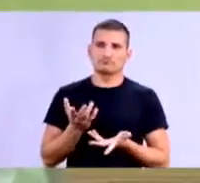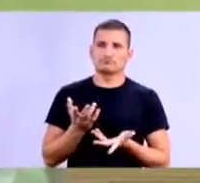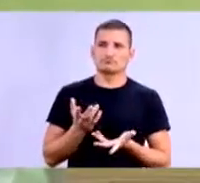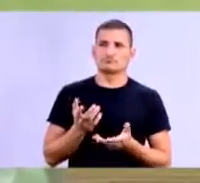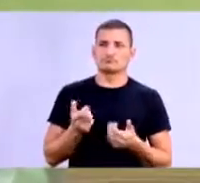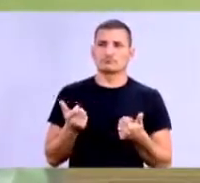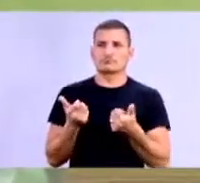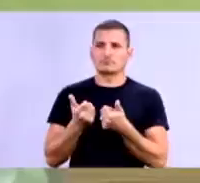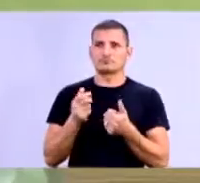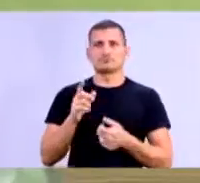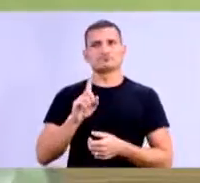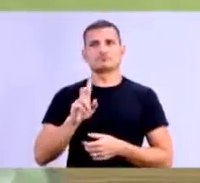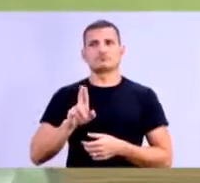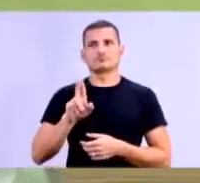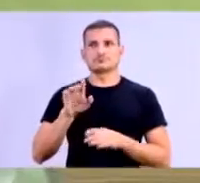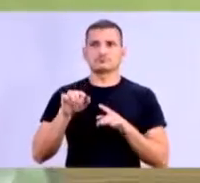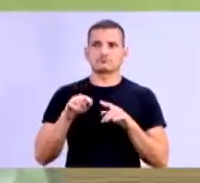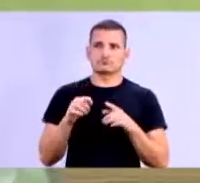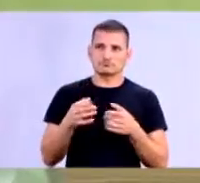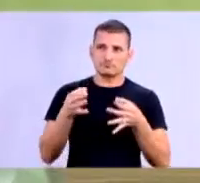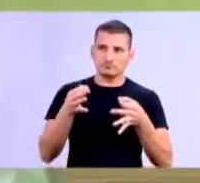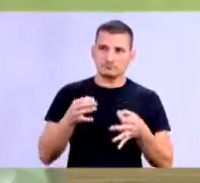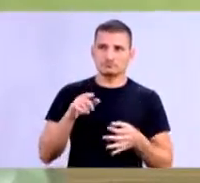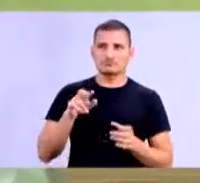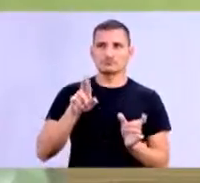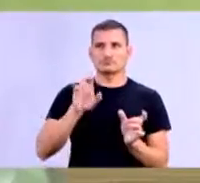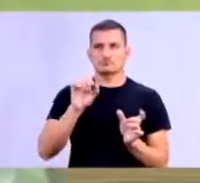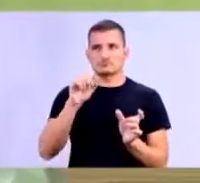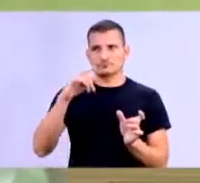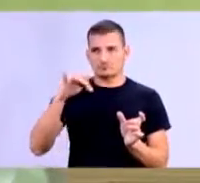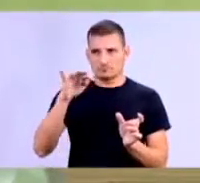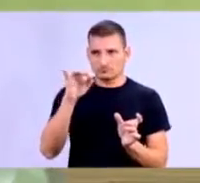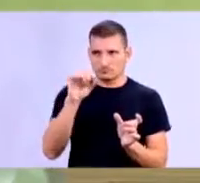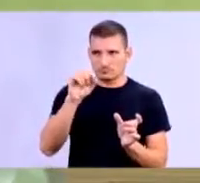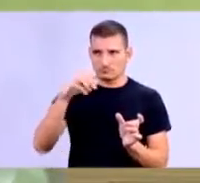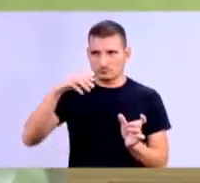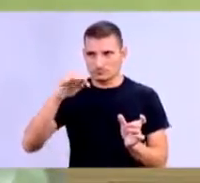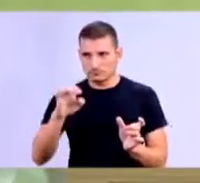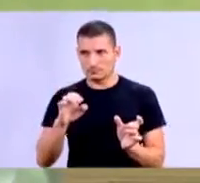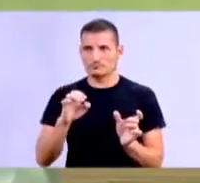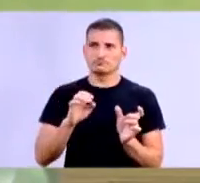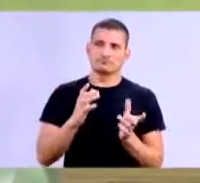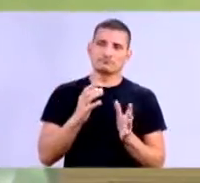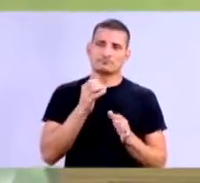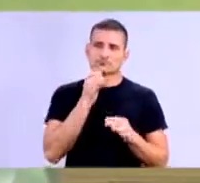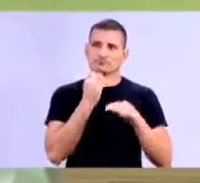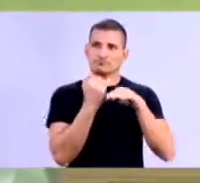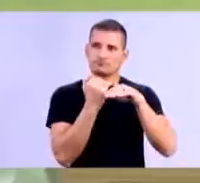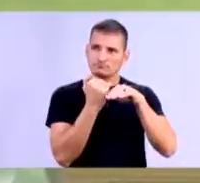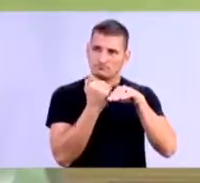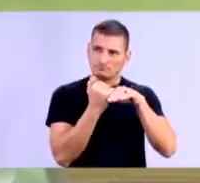aí não utilizam. Mas o correto é respeitosamente para do mesmo nível,